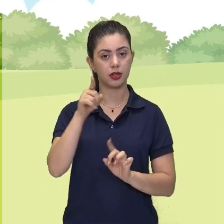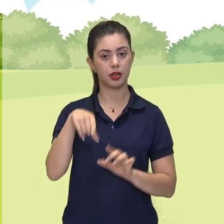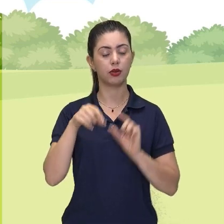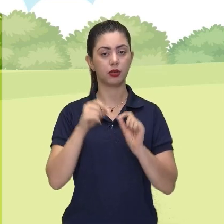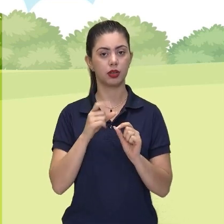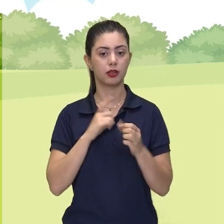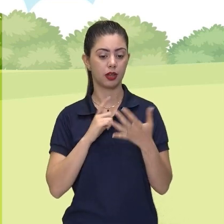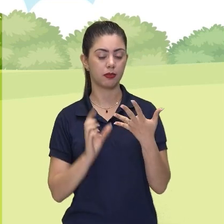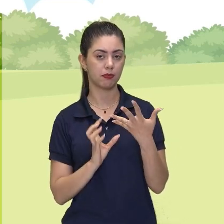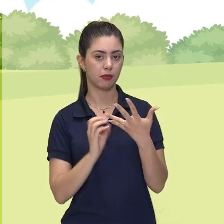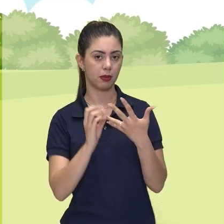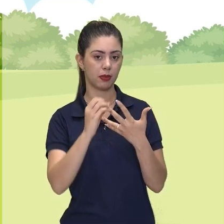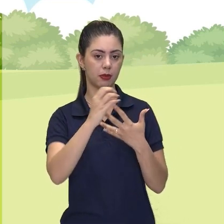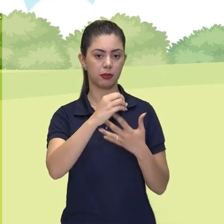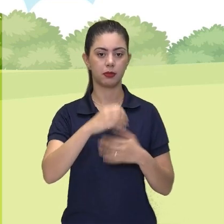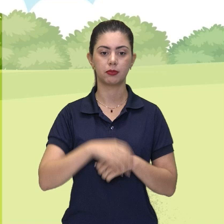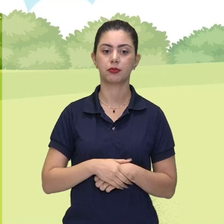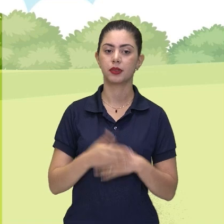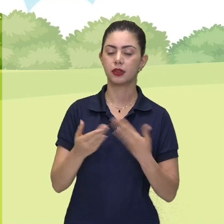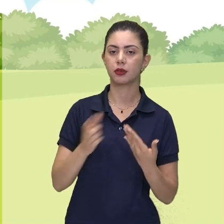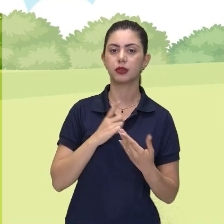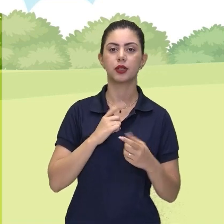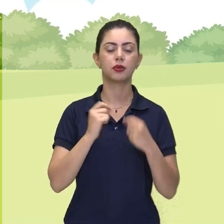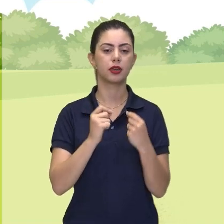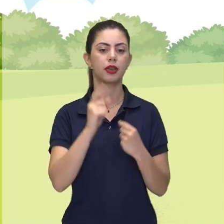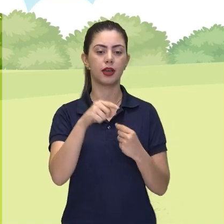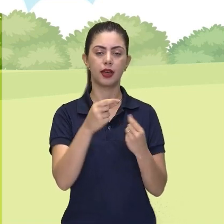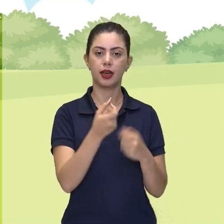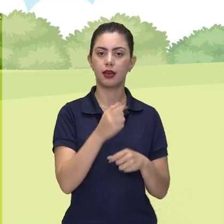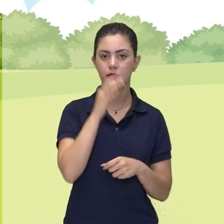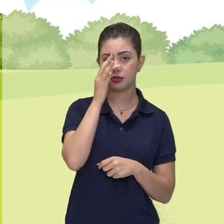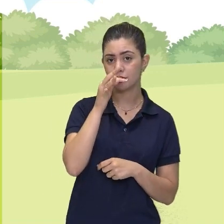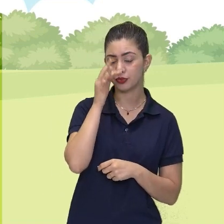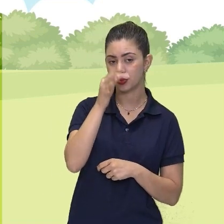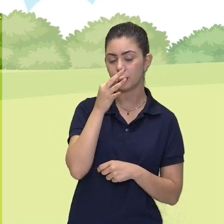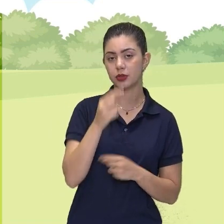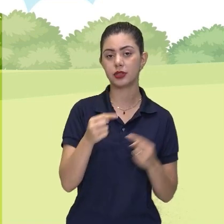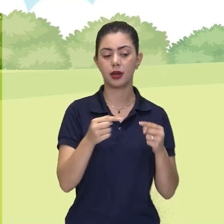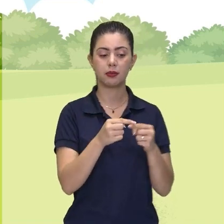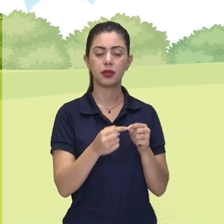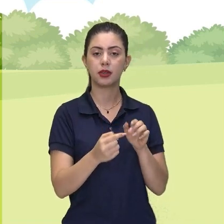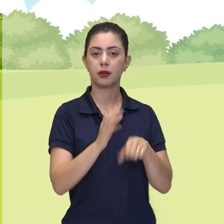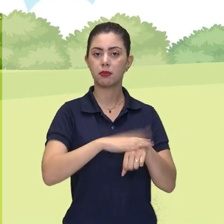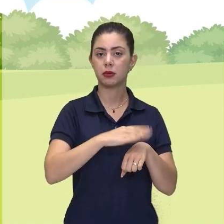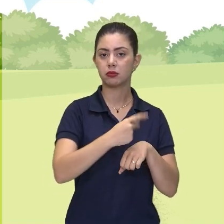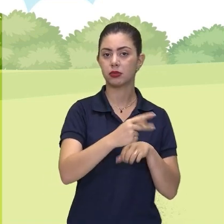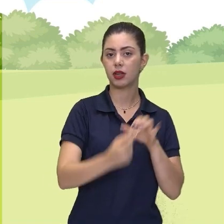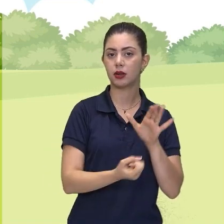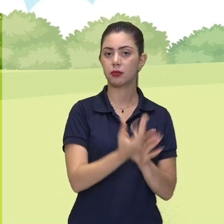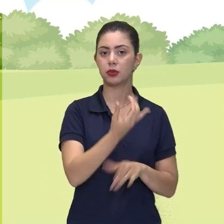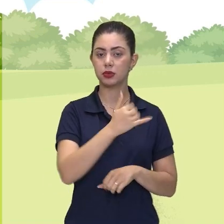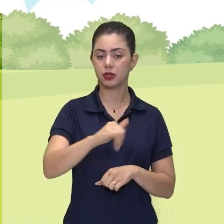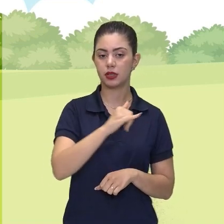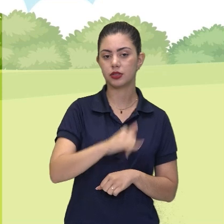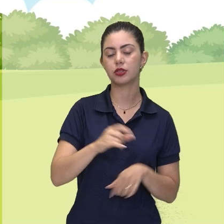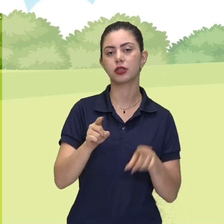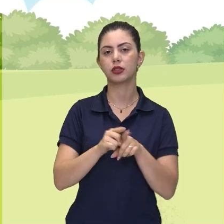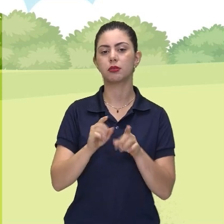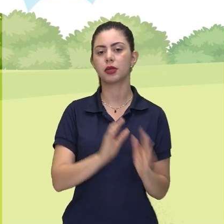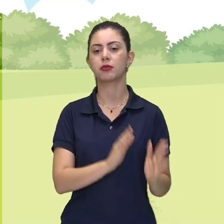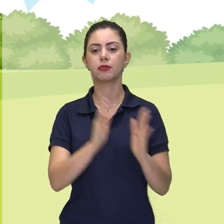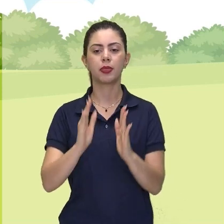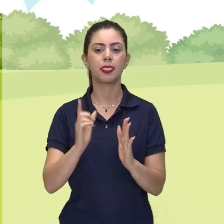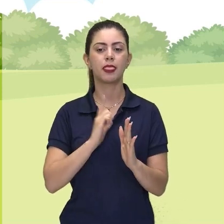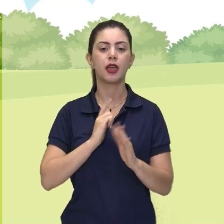cadeia alimentar. Né? Eu tenho ali as plantas, que representam para a gente os produtores. Temos ali aquele sapinho logo ao lado